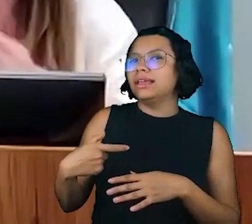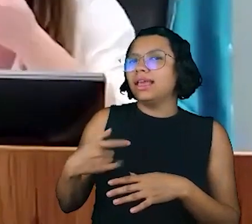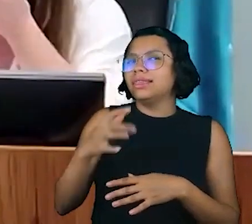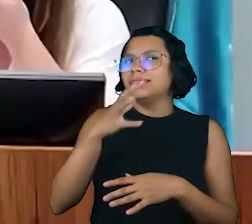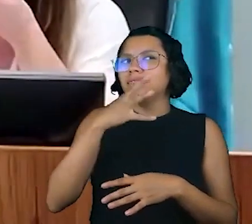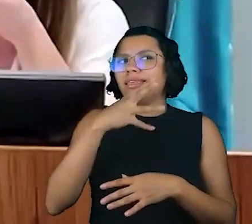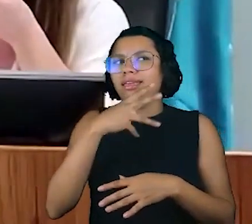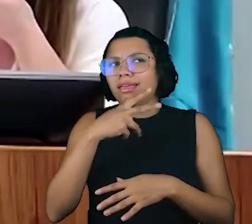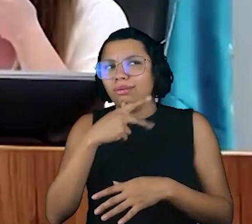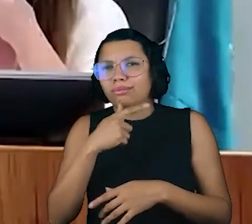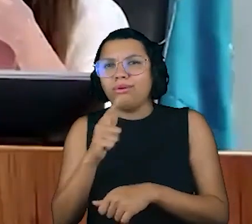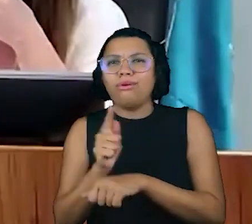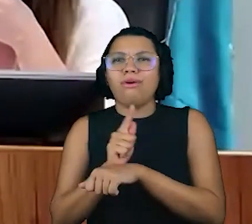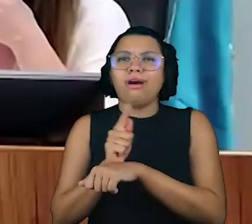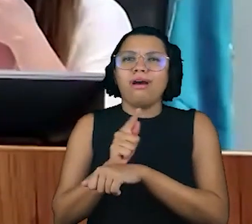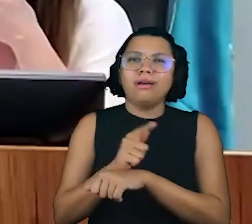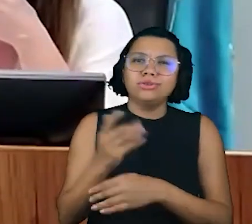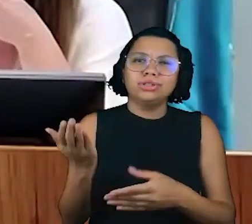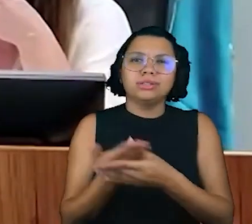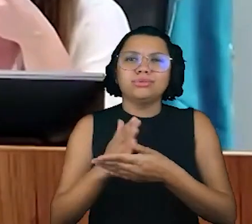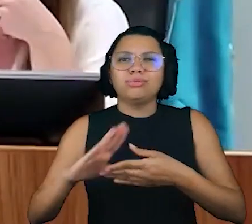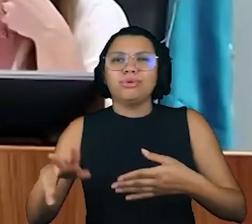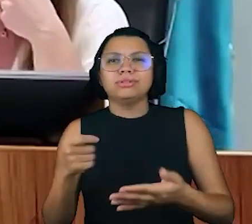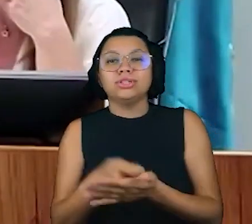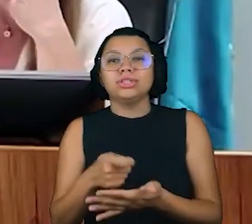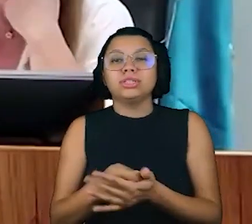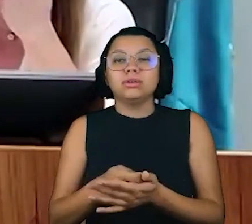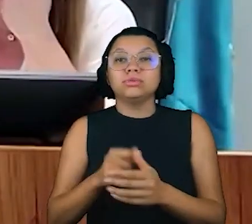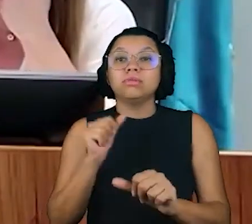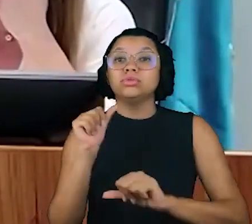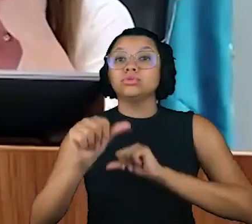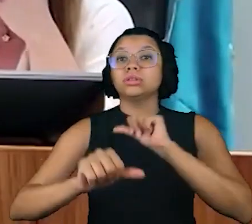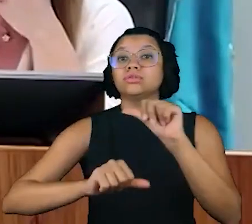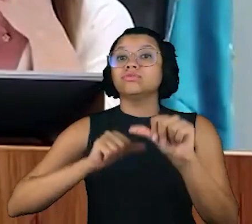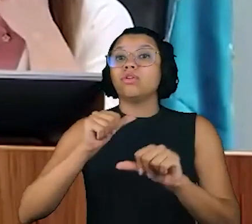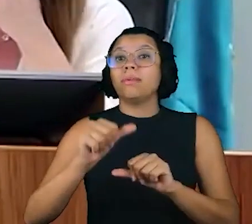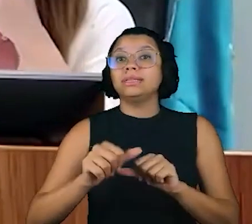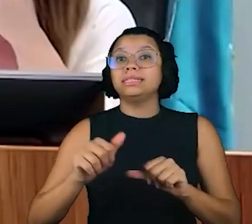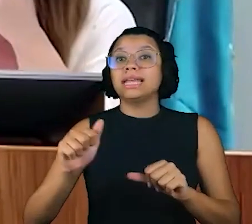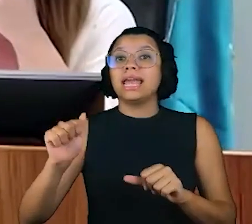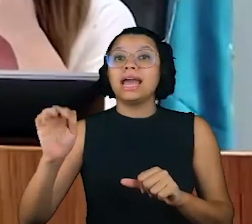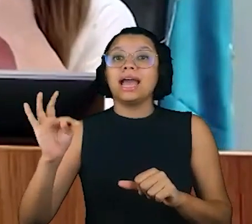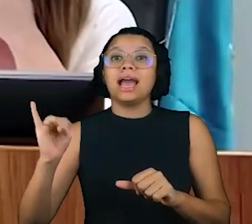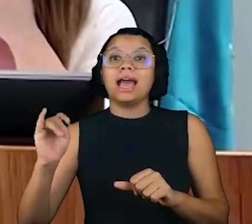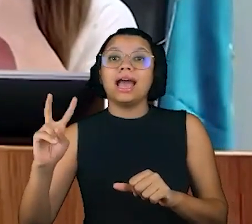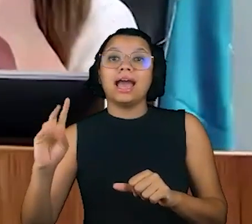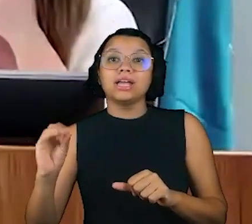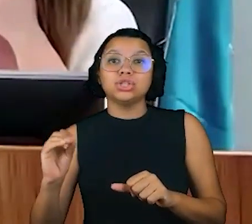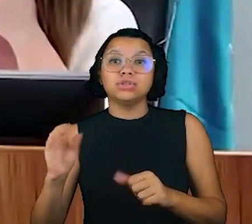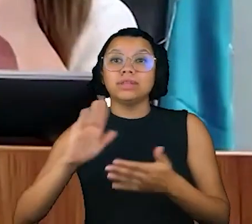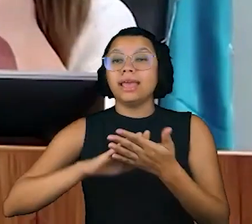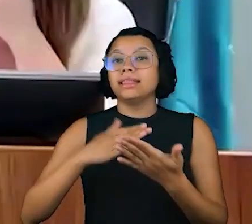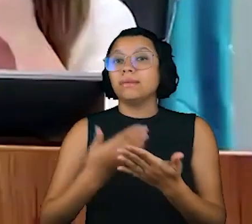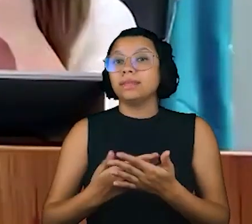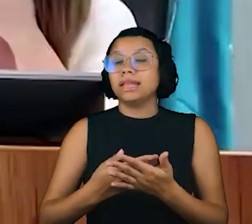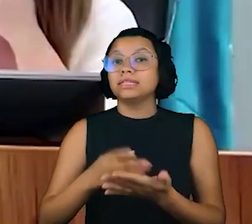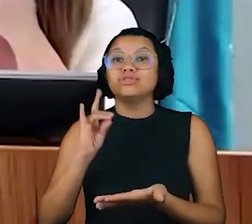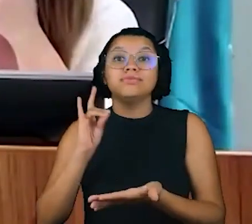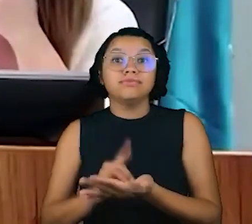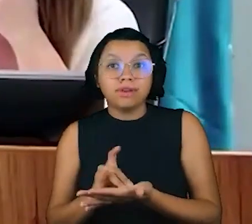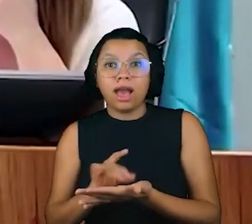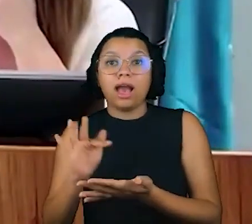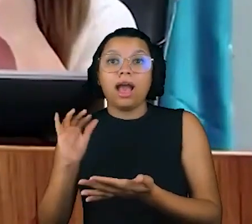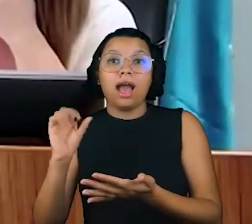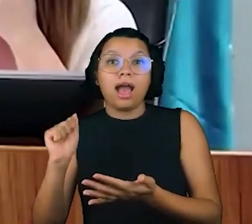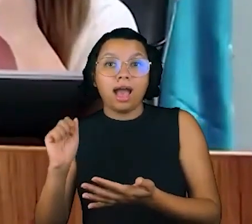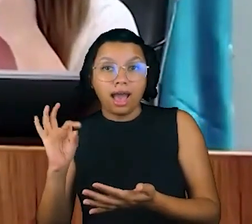gestão de processos de execução para sermos ativos na interpretação de fatos que são relevantes